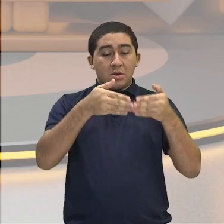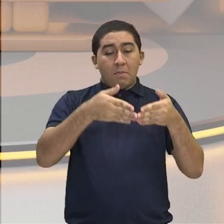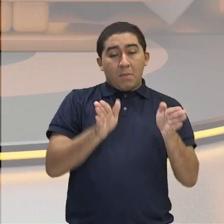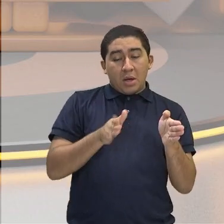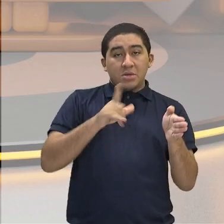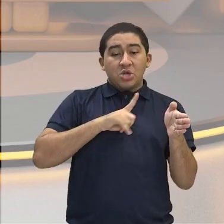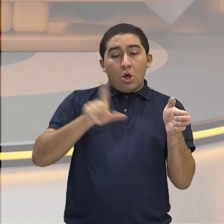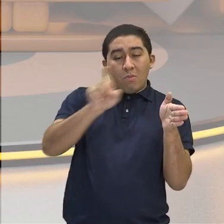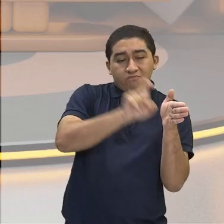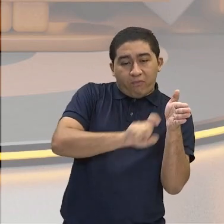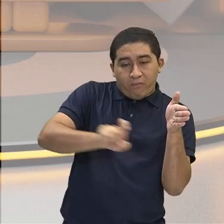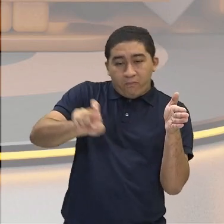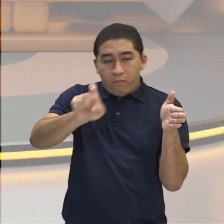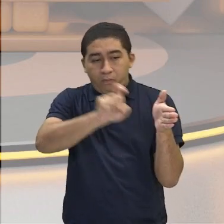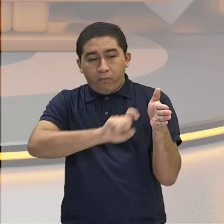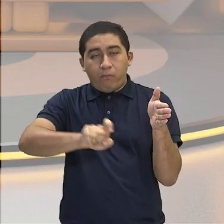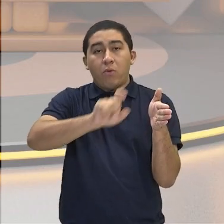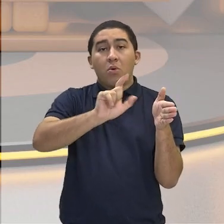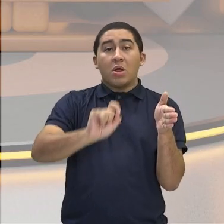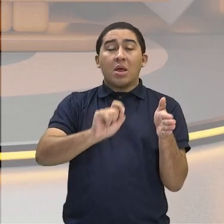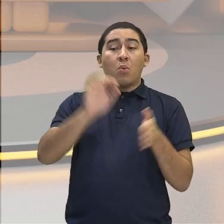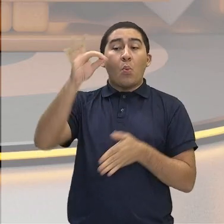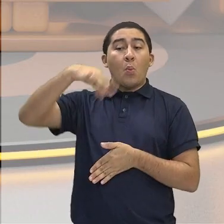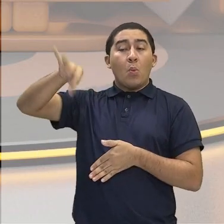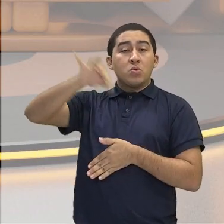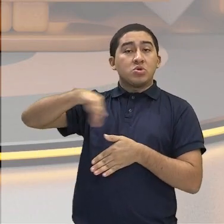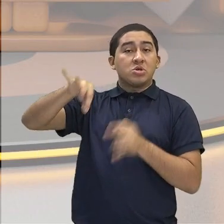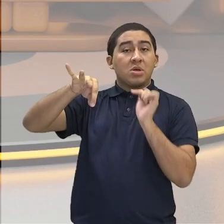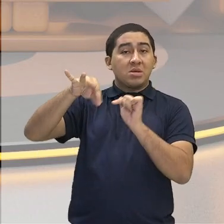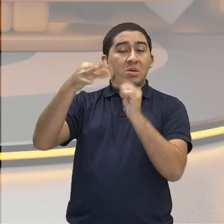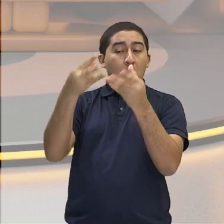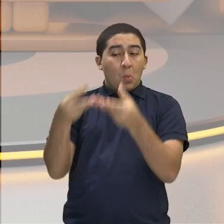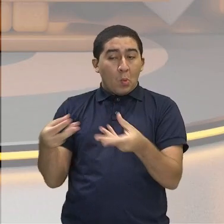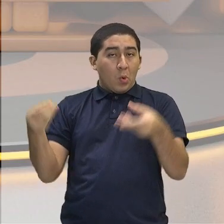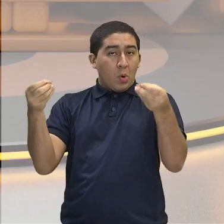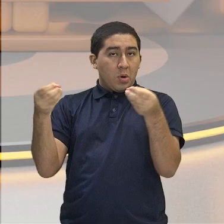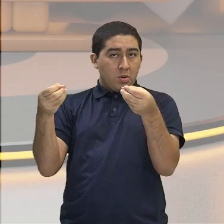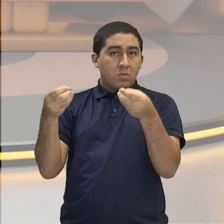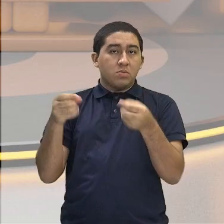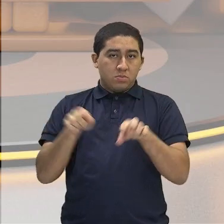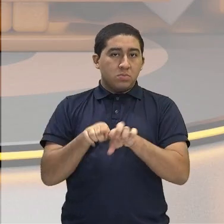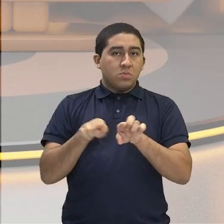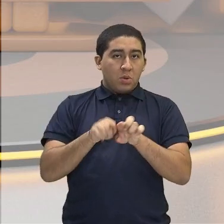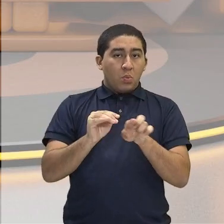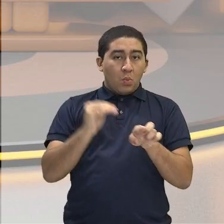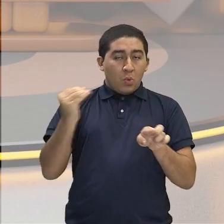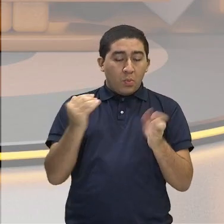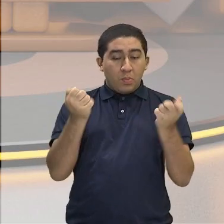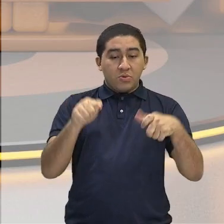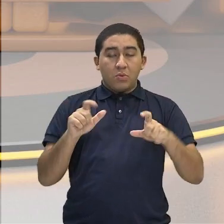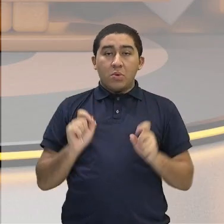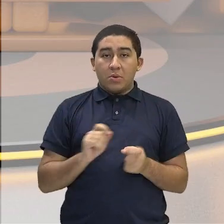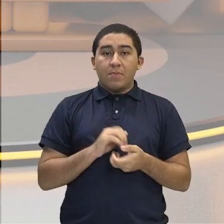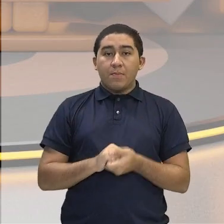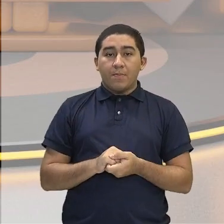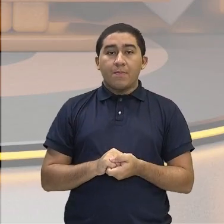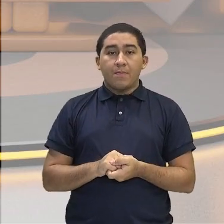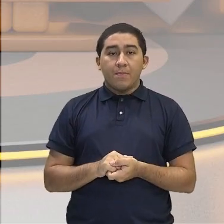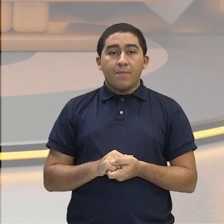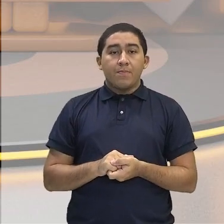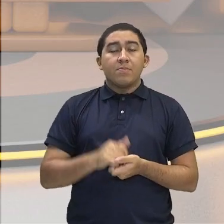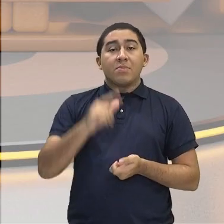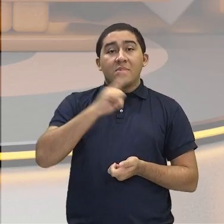que ocasionavam ali a morte, né, desses seres, né, desses seres vivos, para que houvesse ali